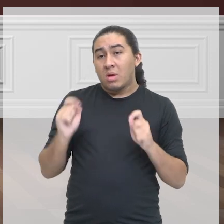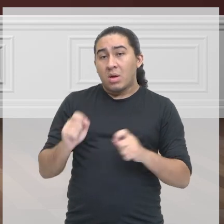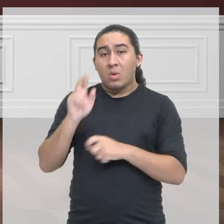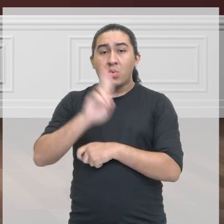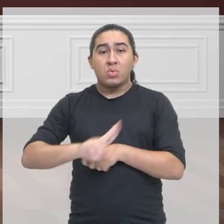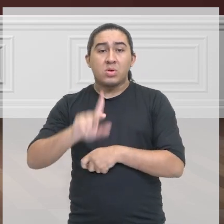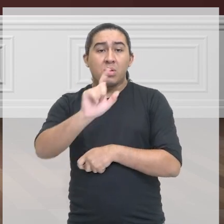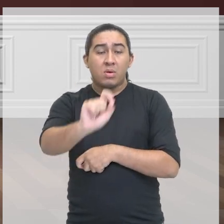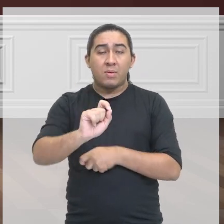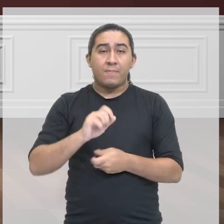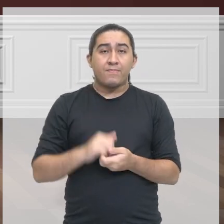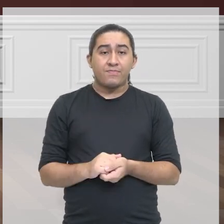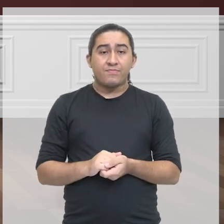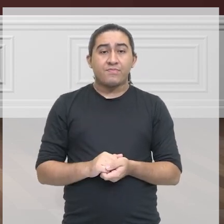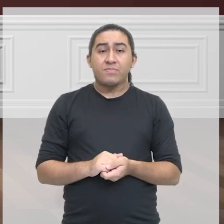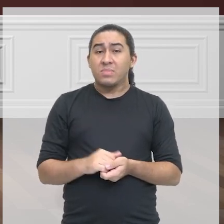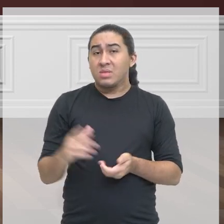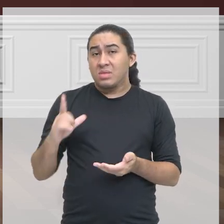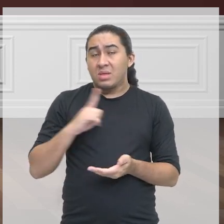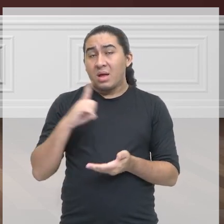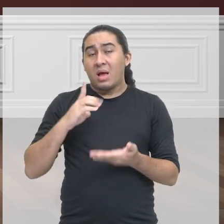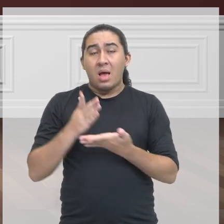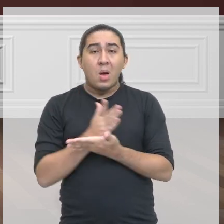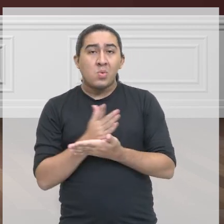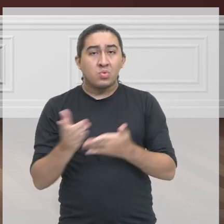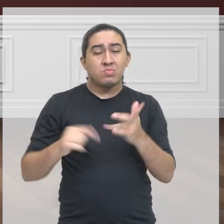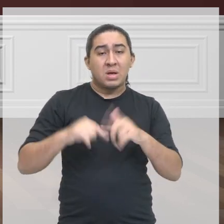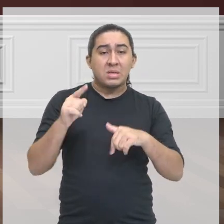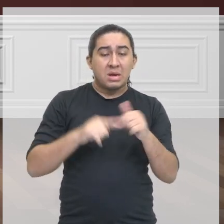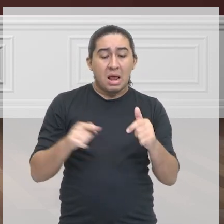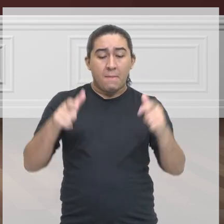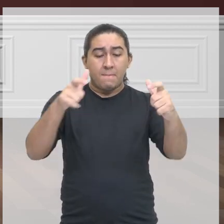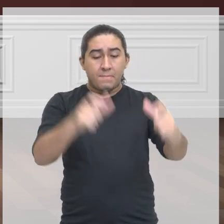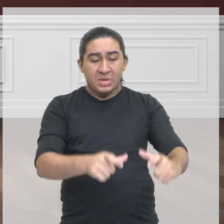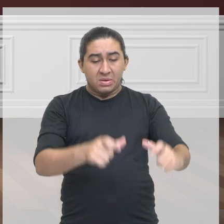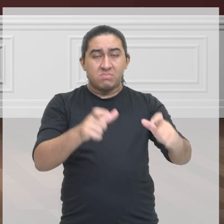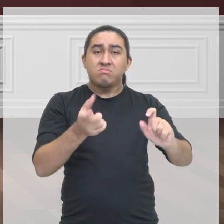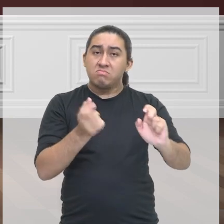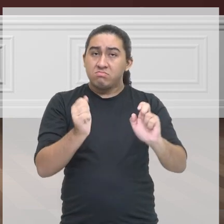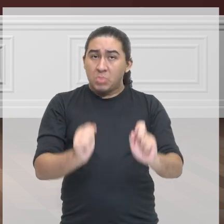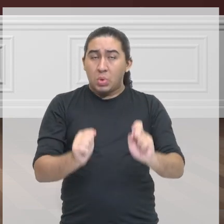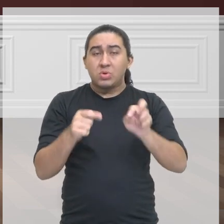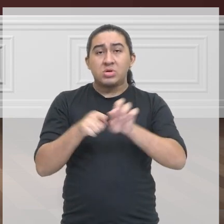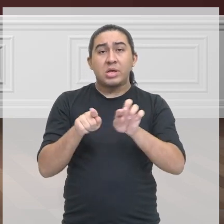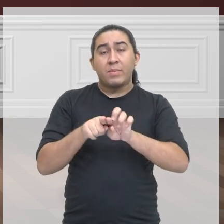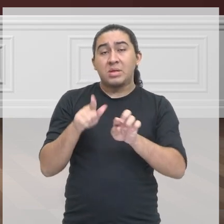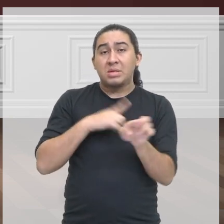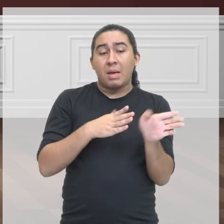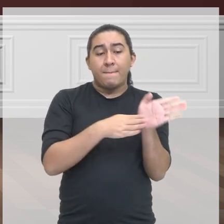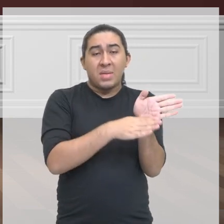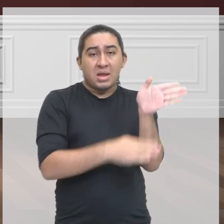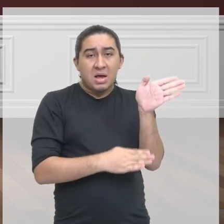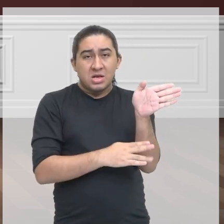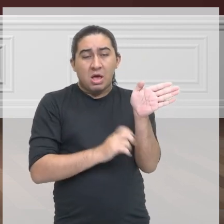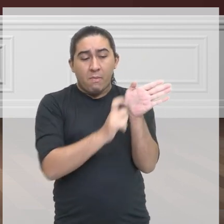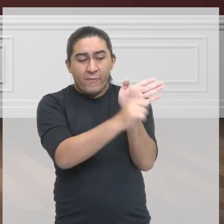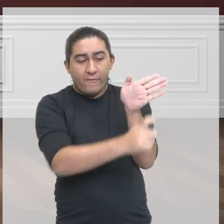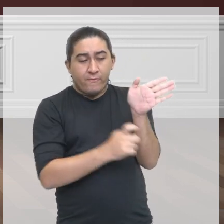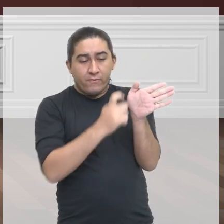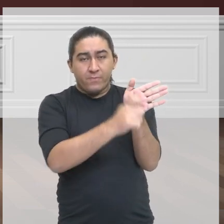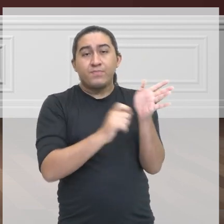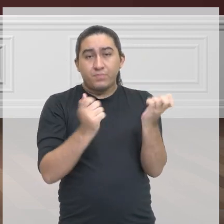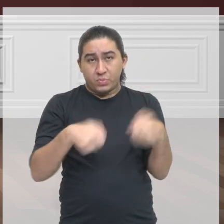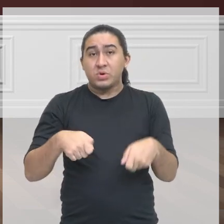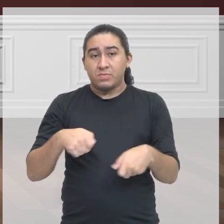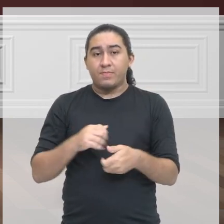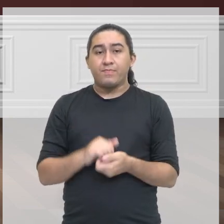de instalações. Eles também podem usar aqui a parede da galeria e fazer um grafismo, por exemplo. Então, a gente vai mostrar